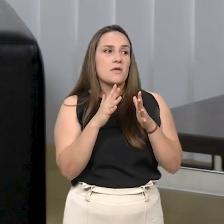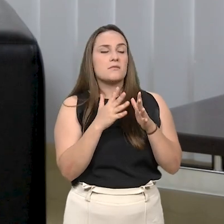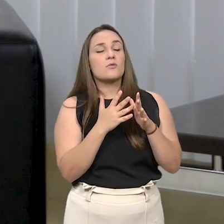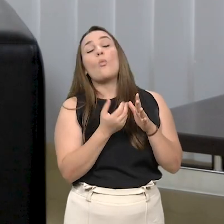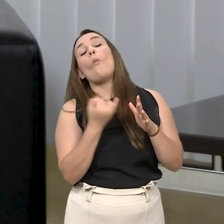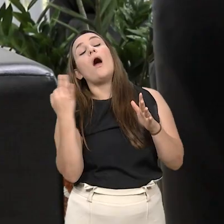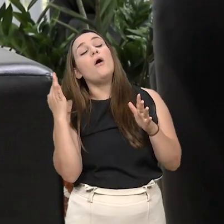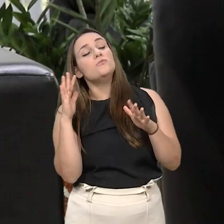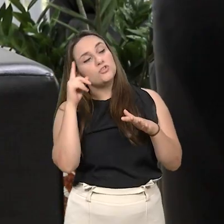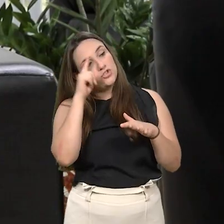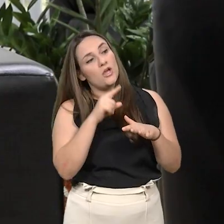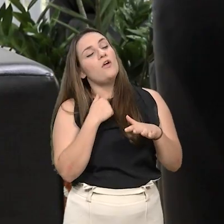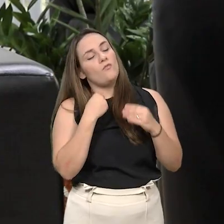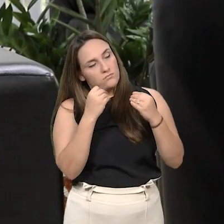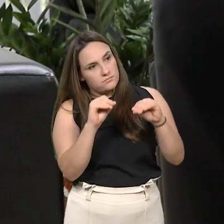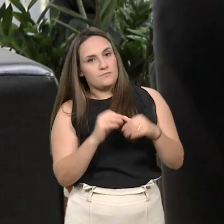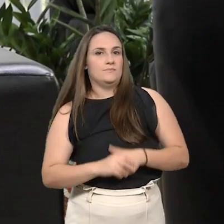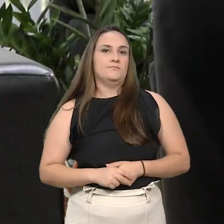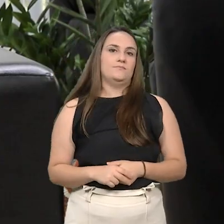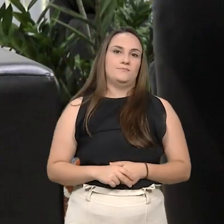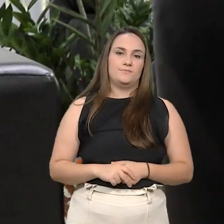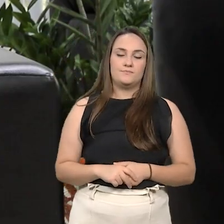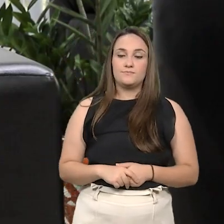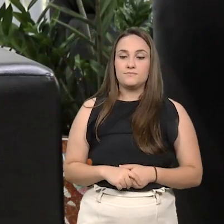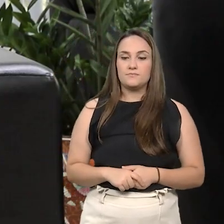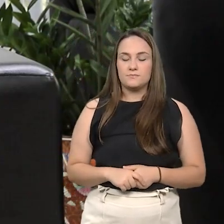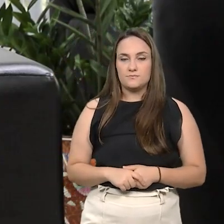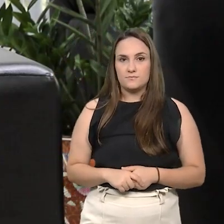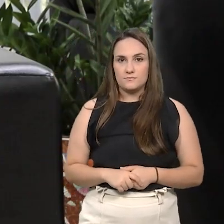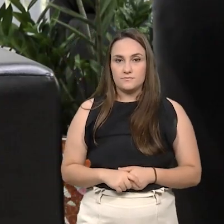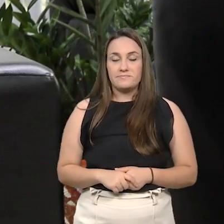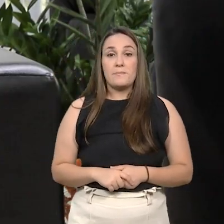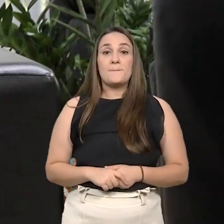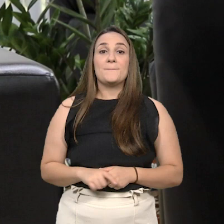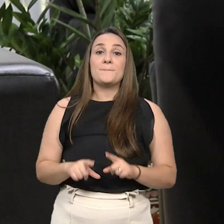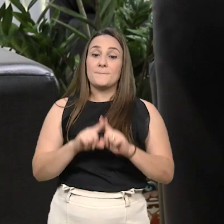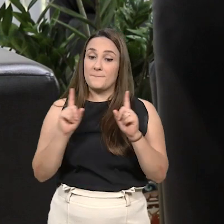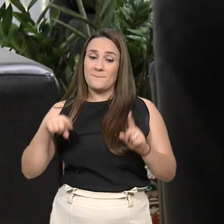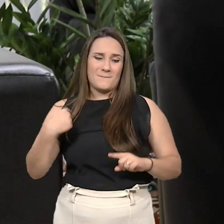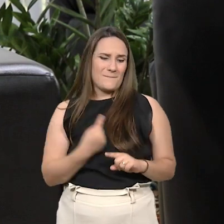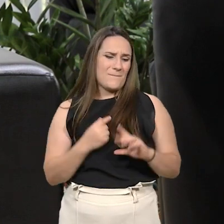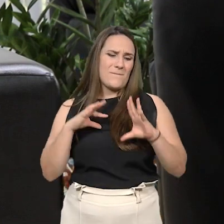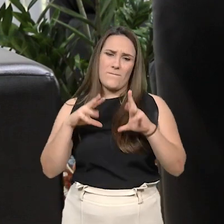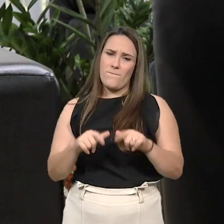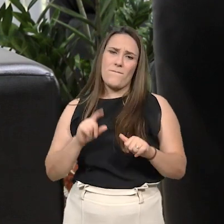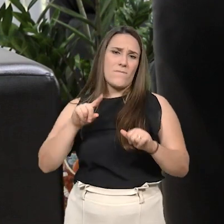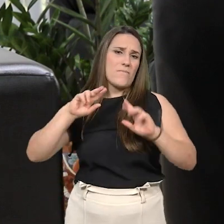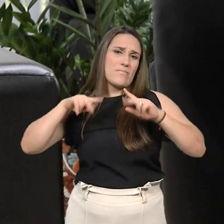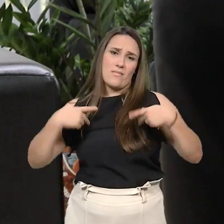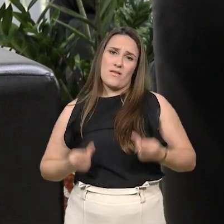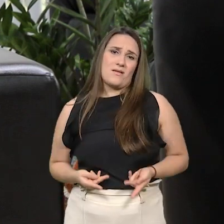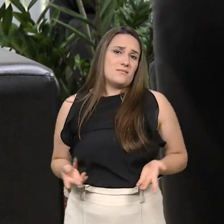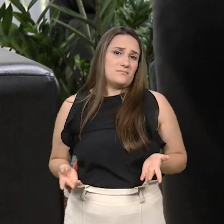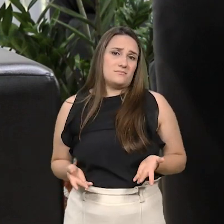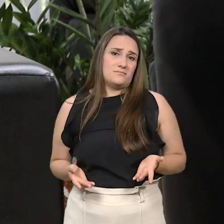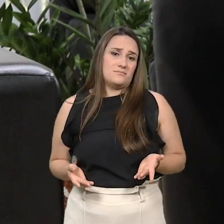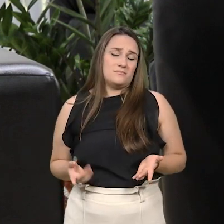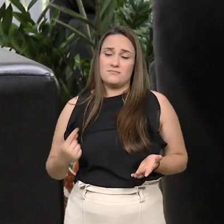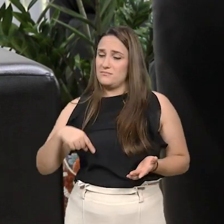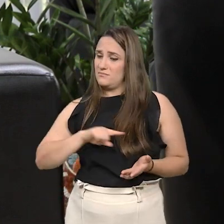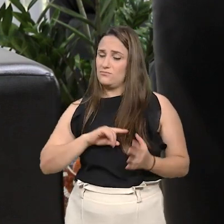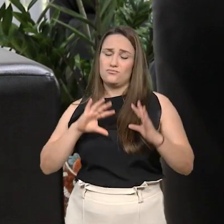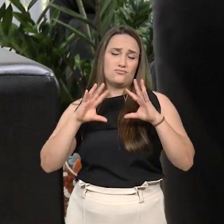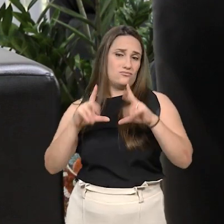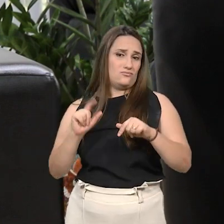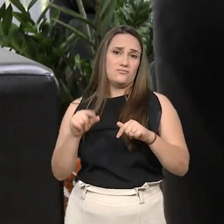uma perspectiva para a pessoa. O que ocorre, Fernanda, é que todos nós somos seres humanos. Todos nós somos ansiosos